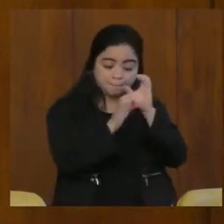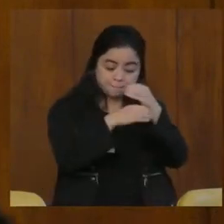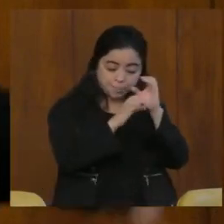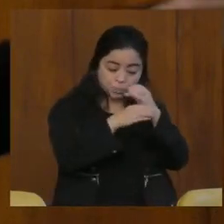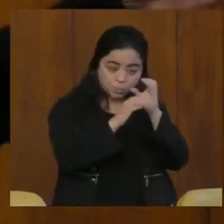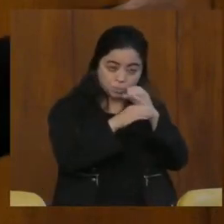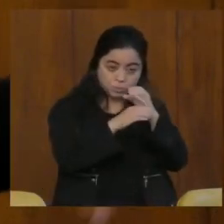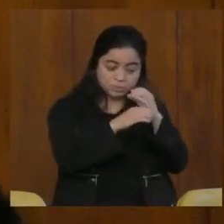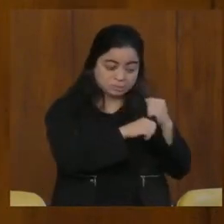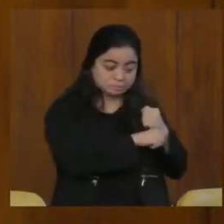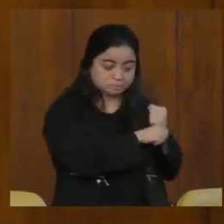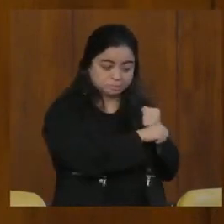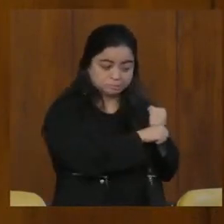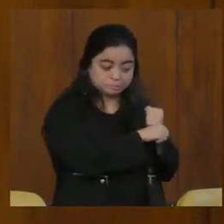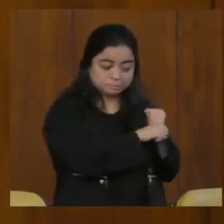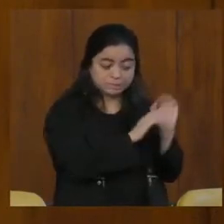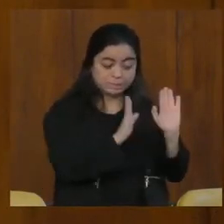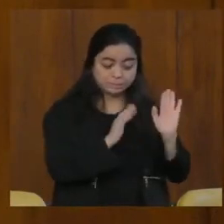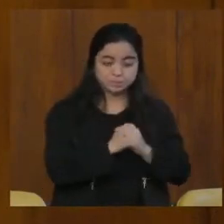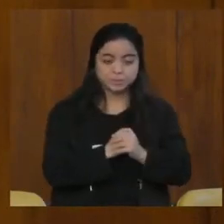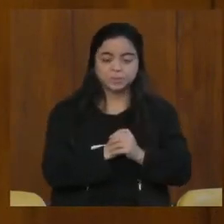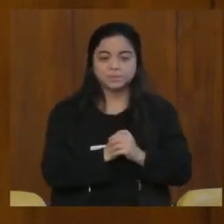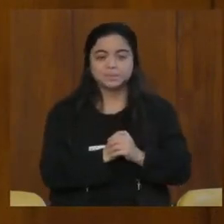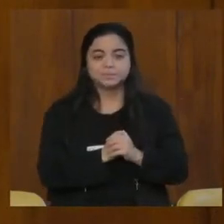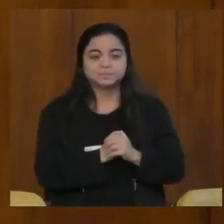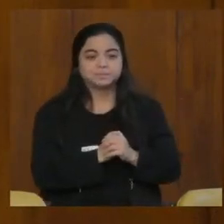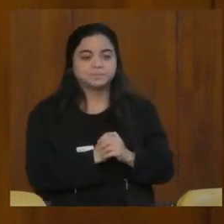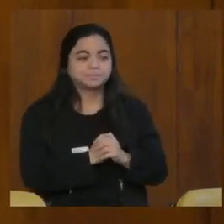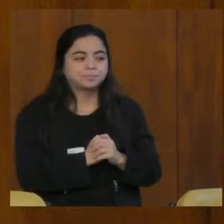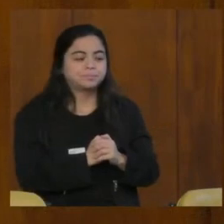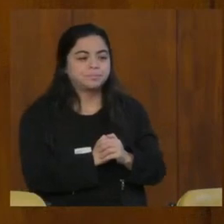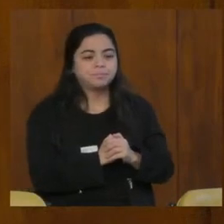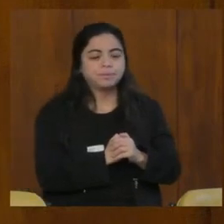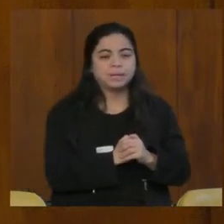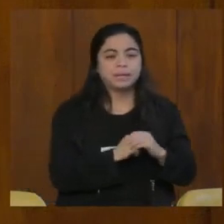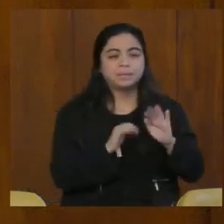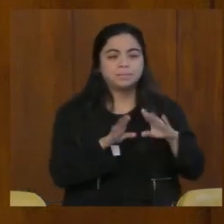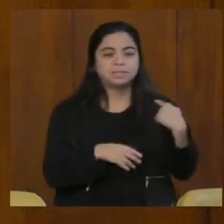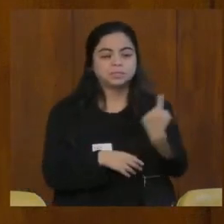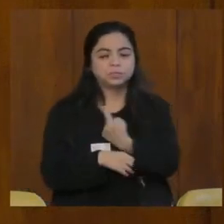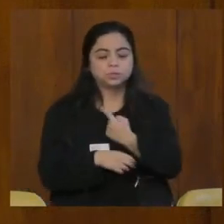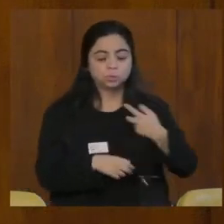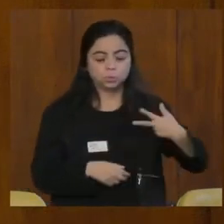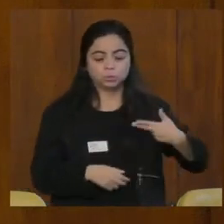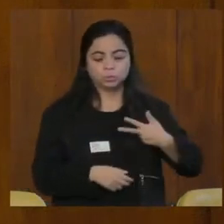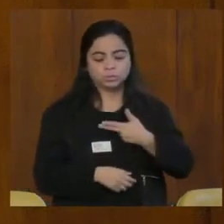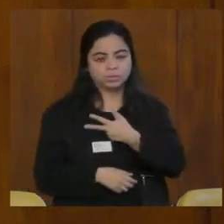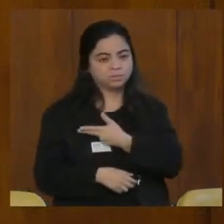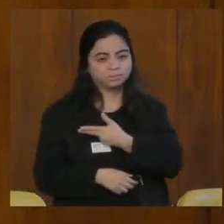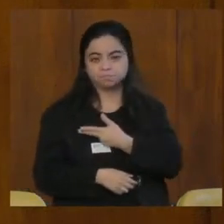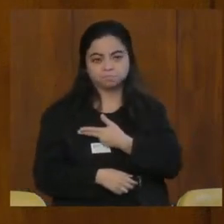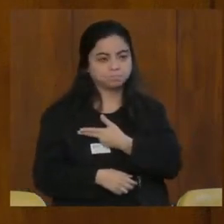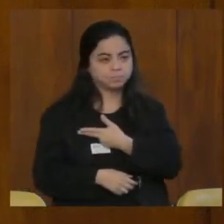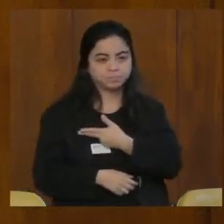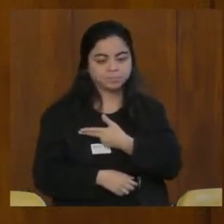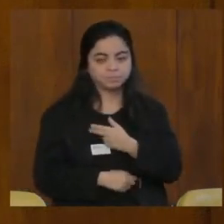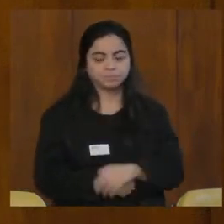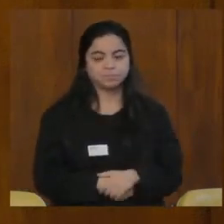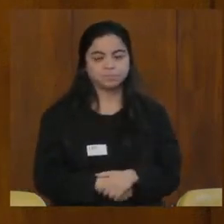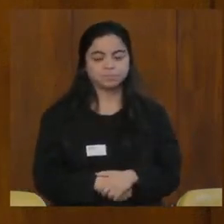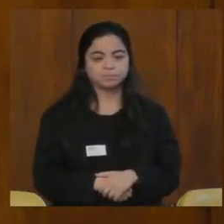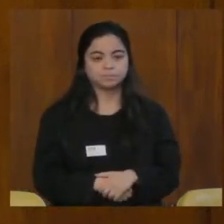em quanto tempo, porque a Carla é mal educada, eu não sou, e a gente não operava síndromes, nem Down.